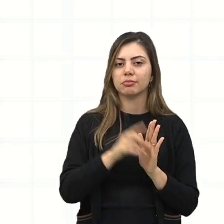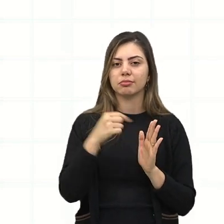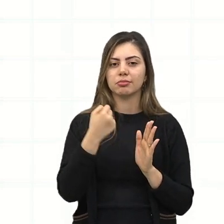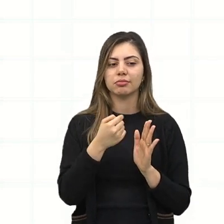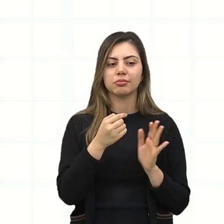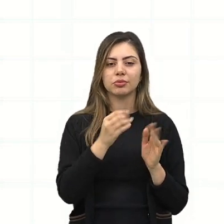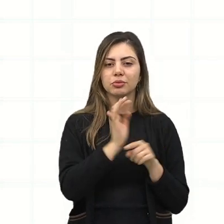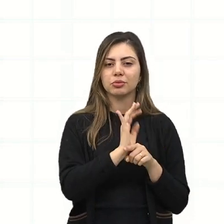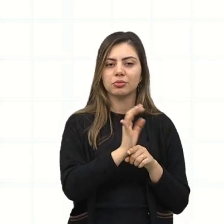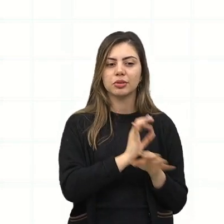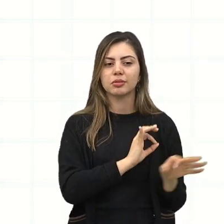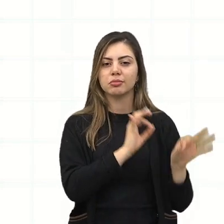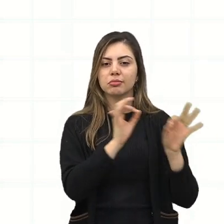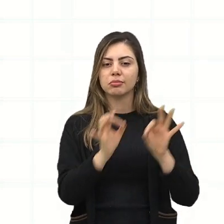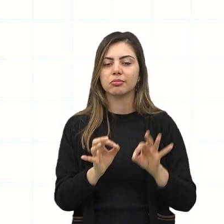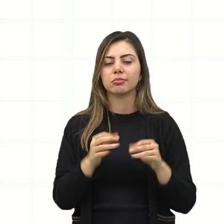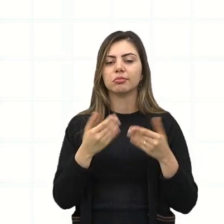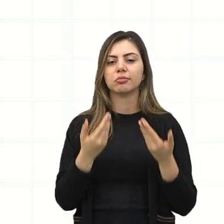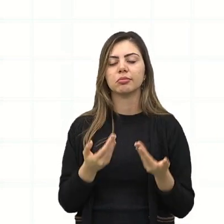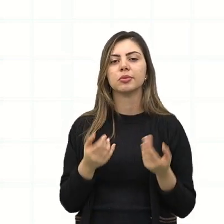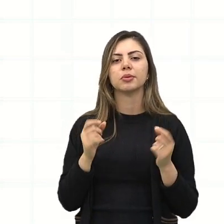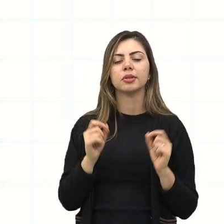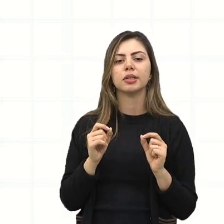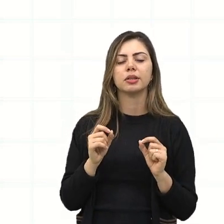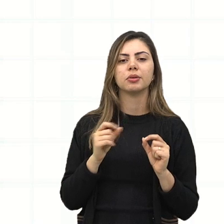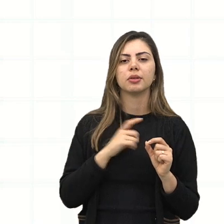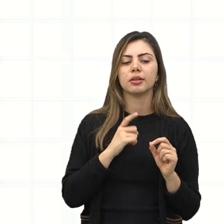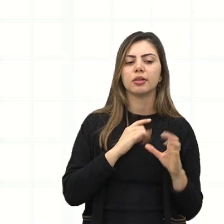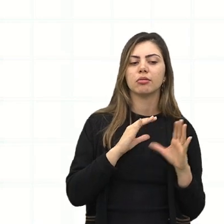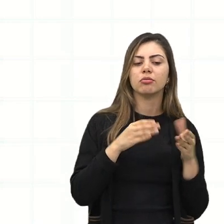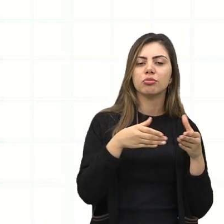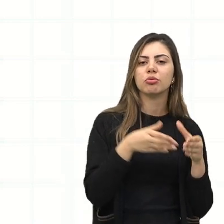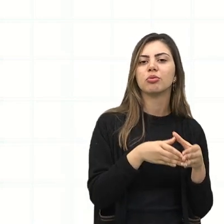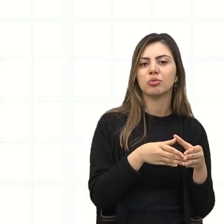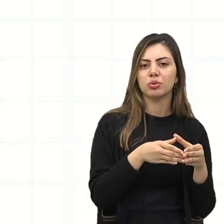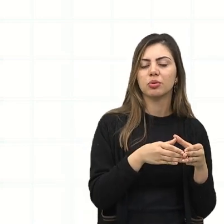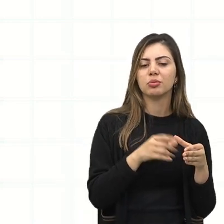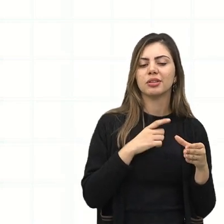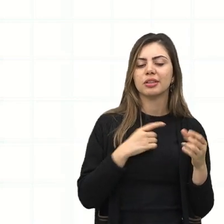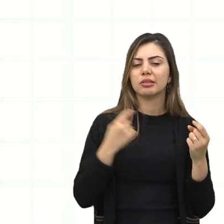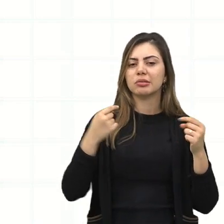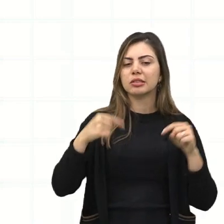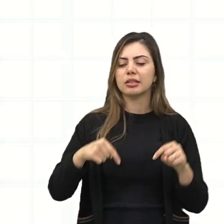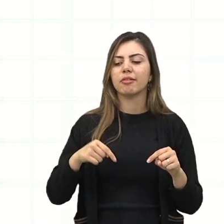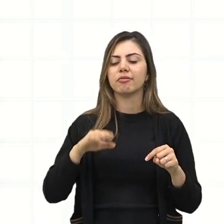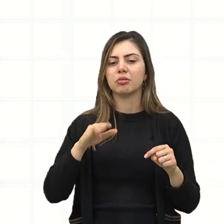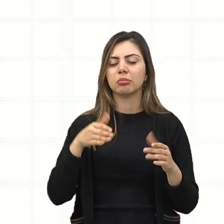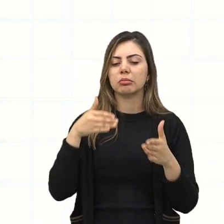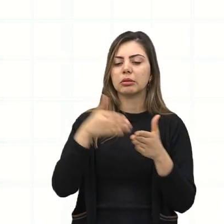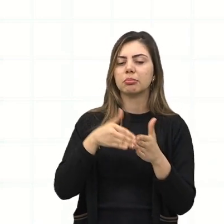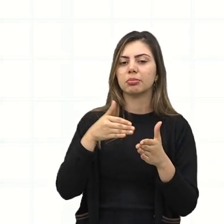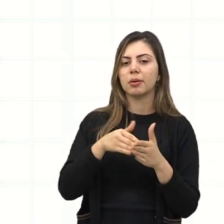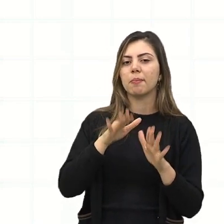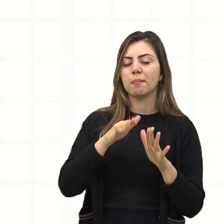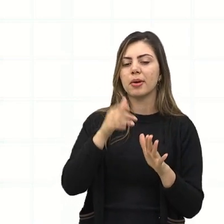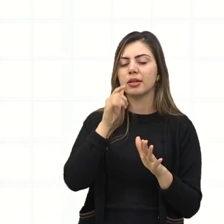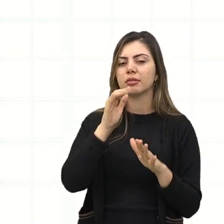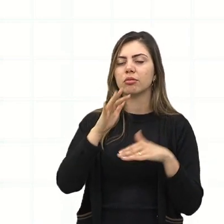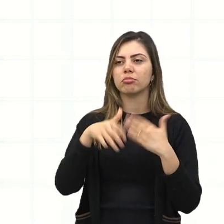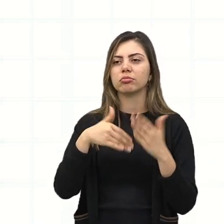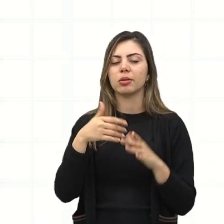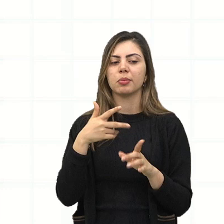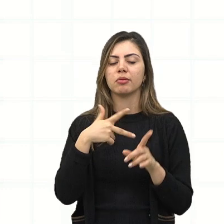vídeo, ele vai trazer esse grupo que vai superar esse desafio, esse obstáculo, que são as Ikamiabas,